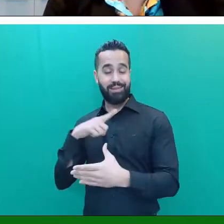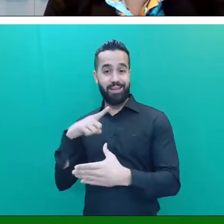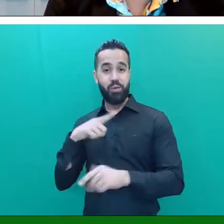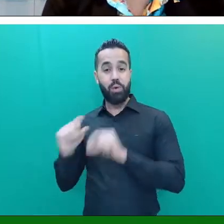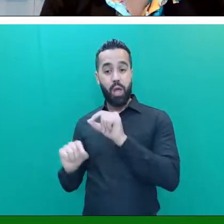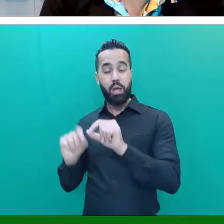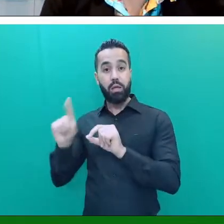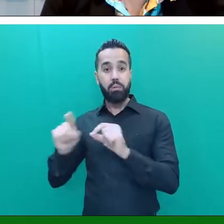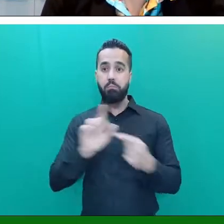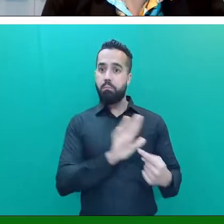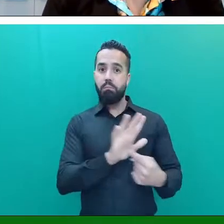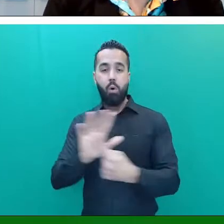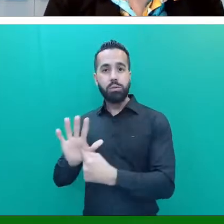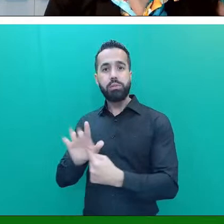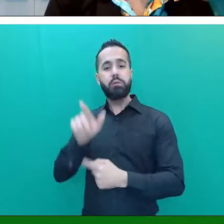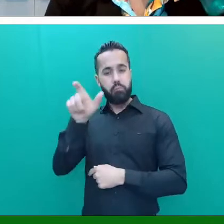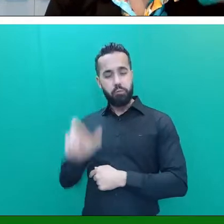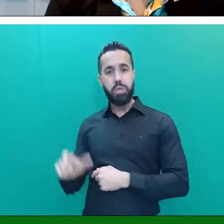maturidade rara